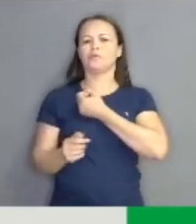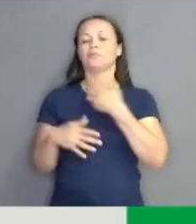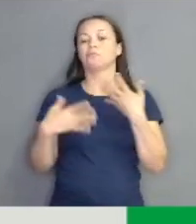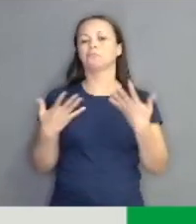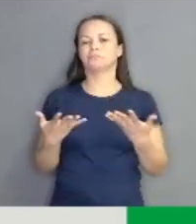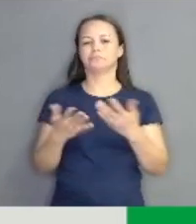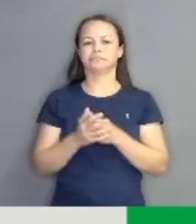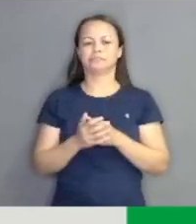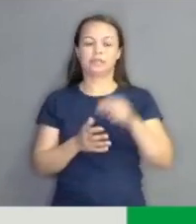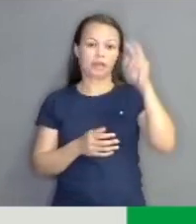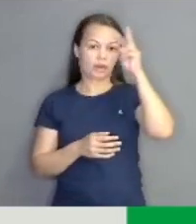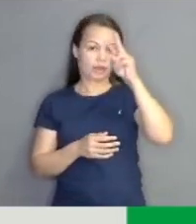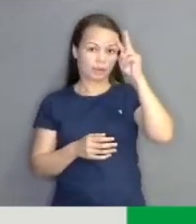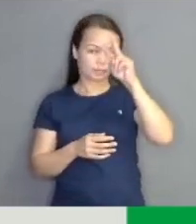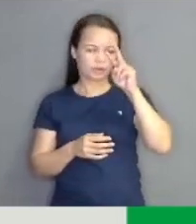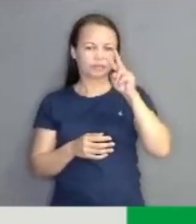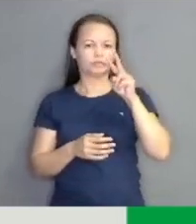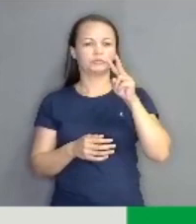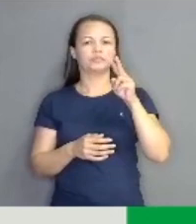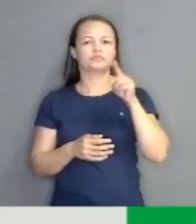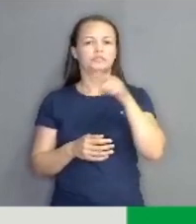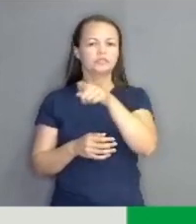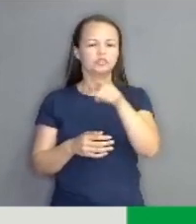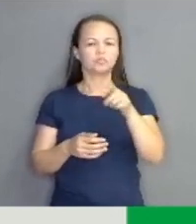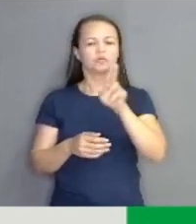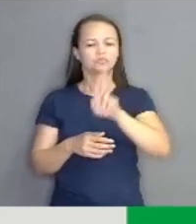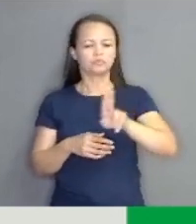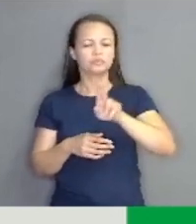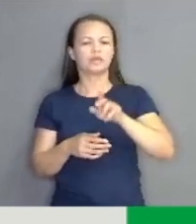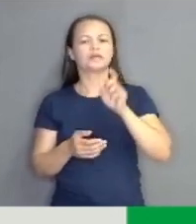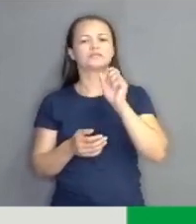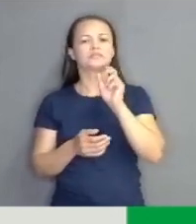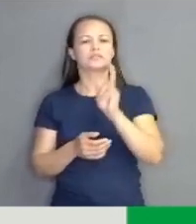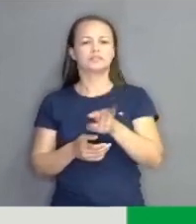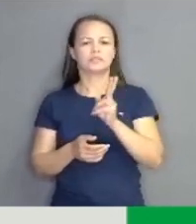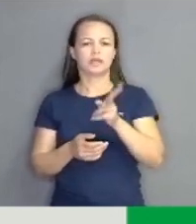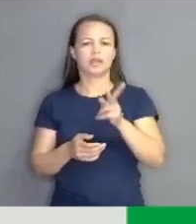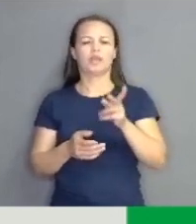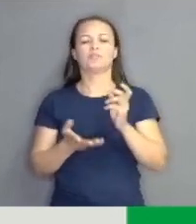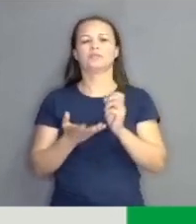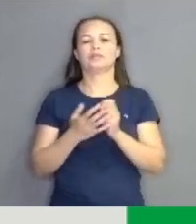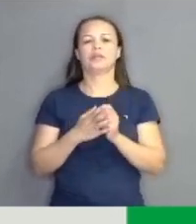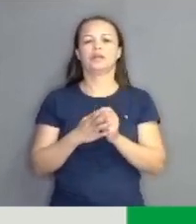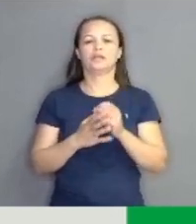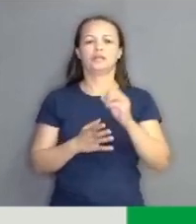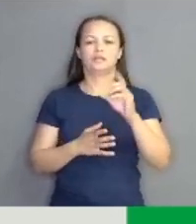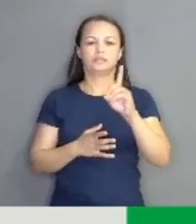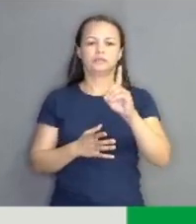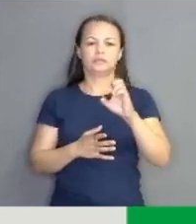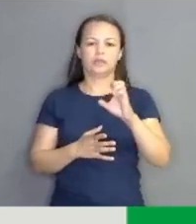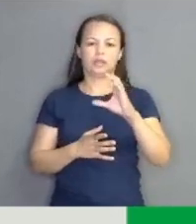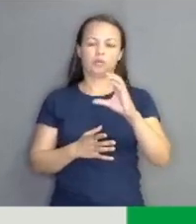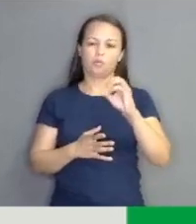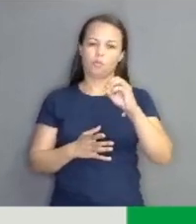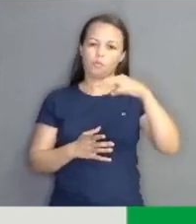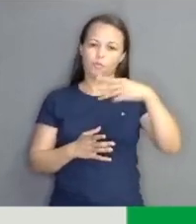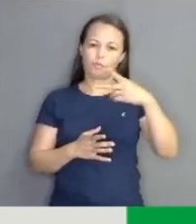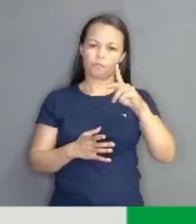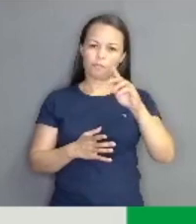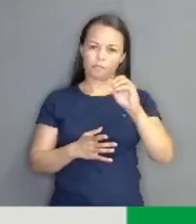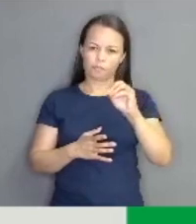podem utilizar sempre aquela tabelinha para decompor os números ali, tá